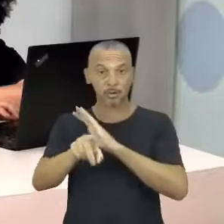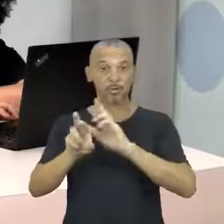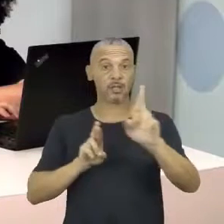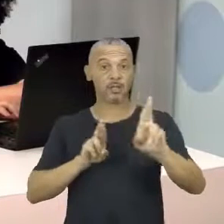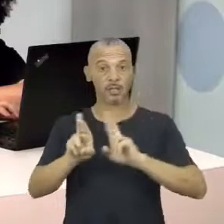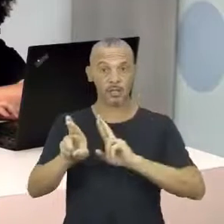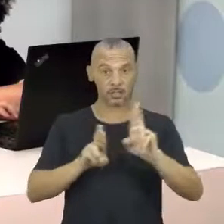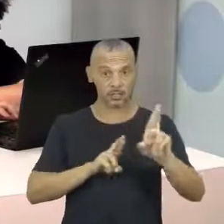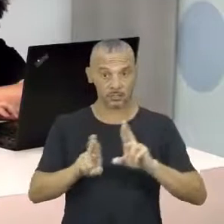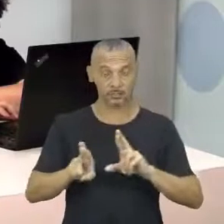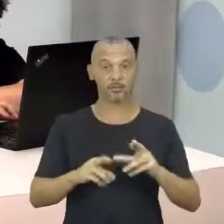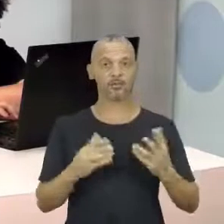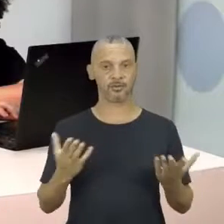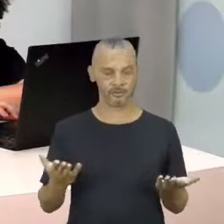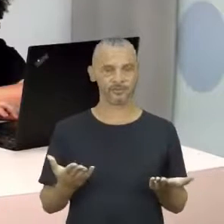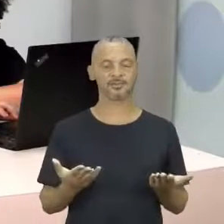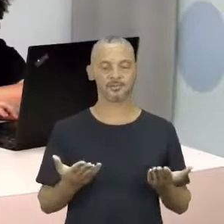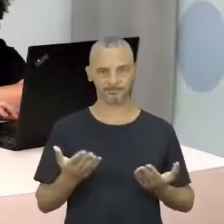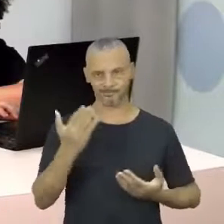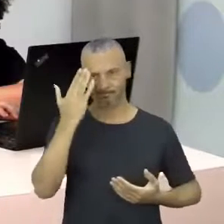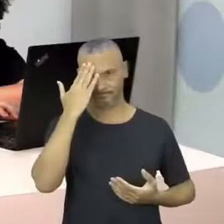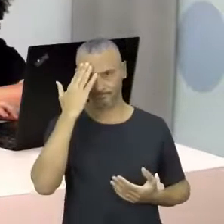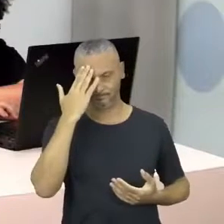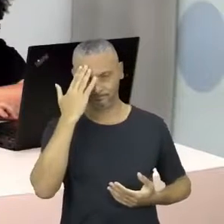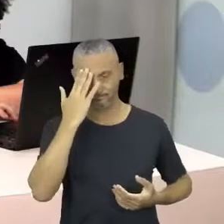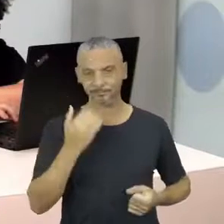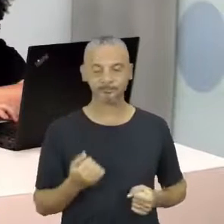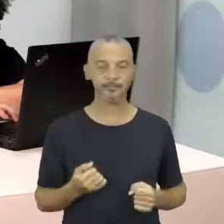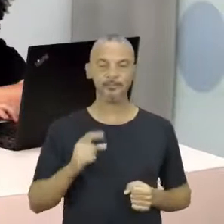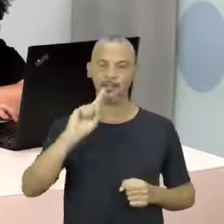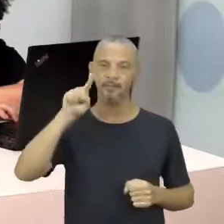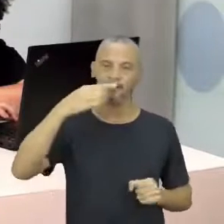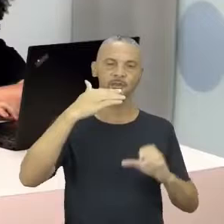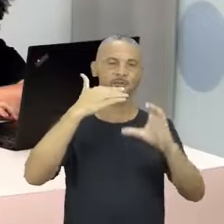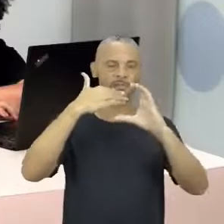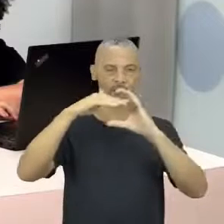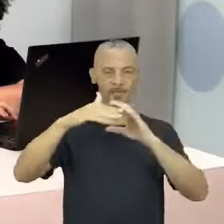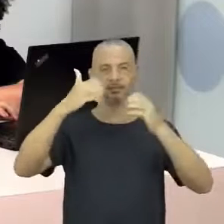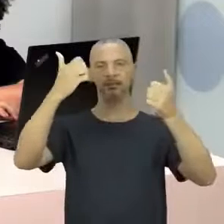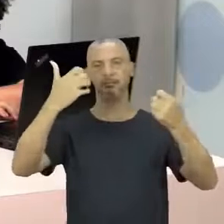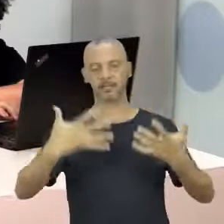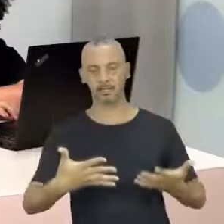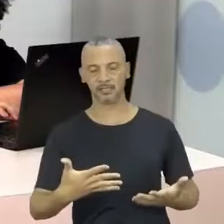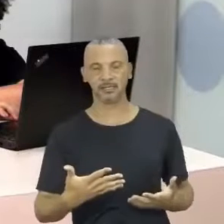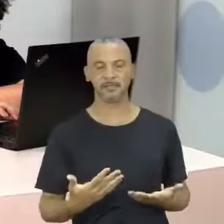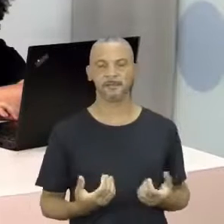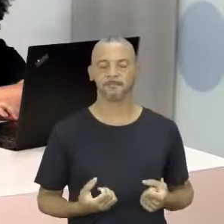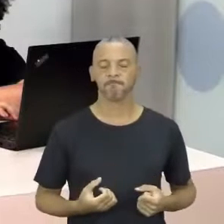encaminhar. Não vai ser agora nesse e-mail que a gente já falou, mas é posterior.